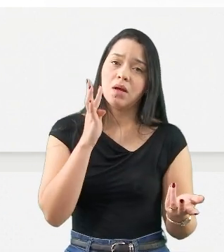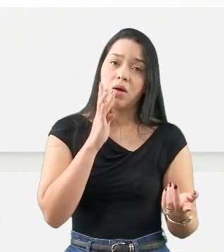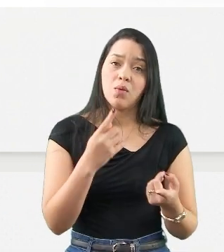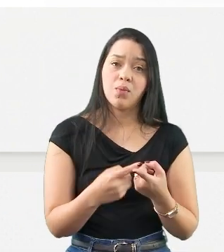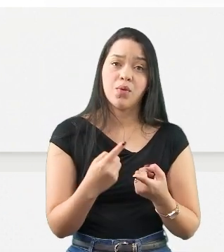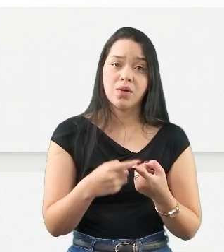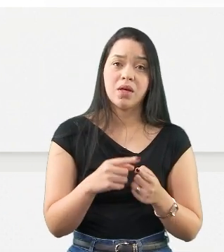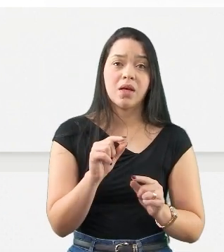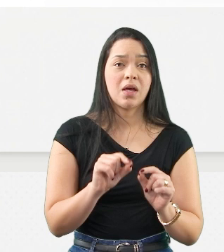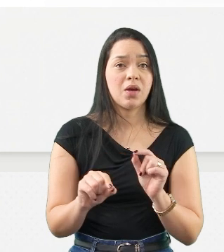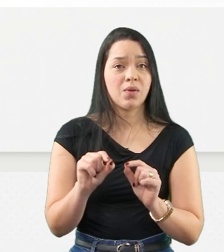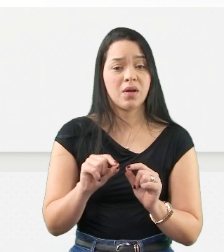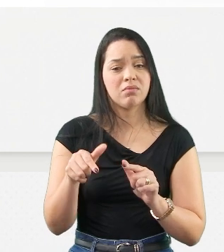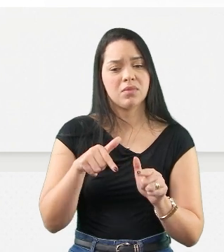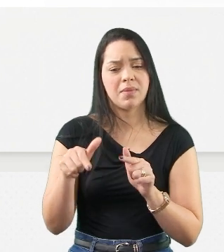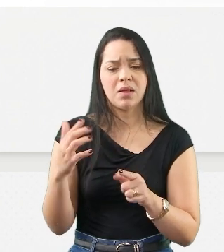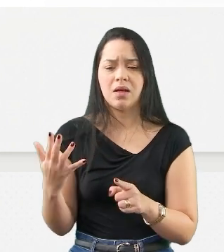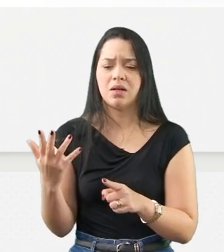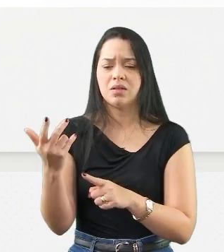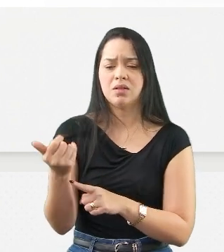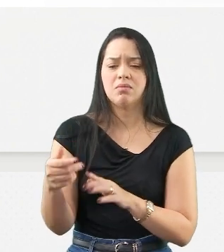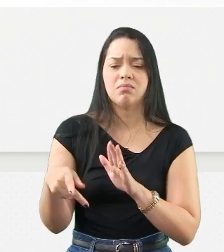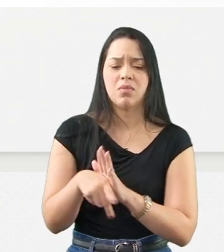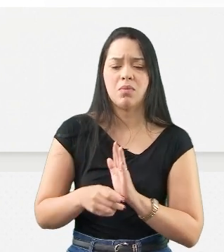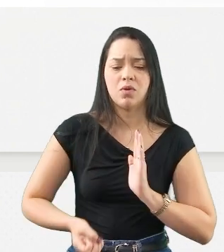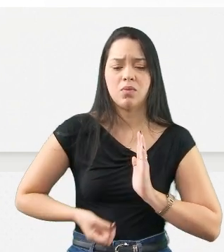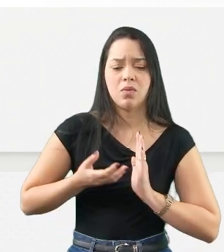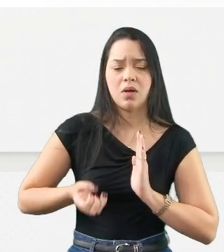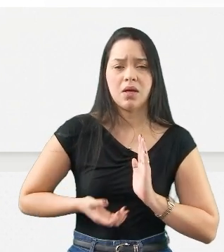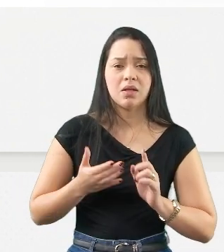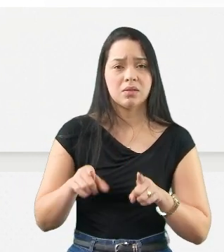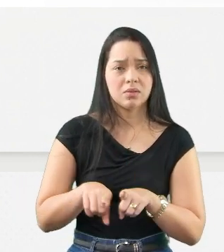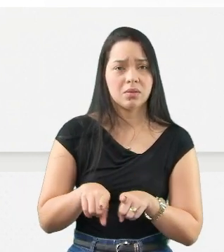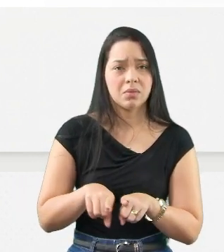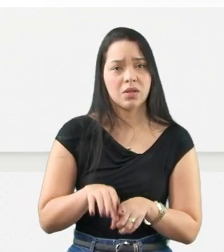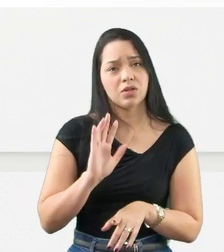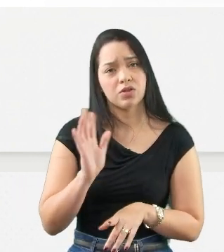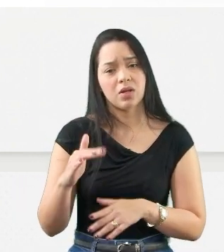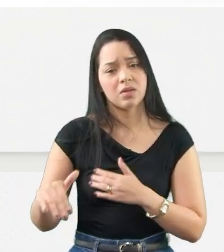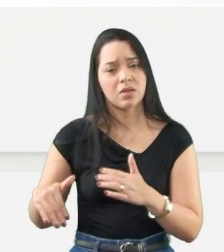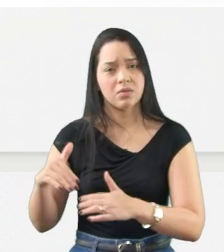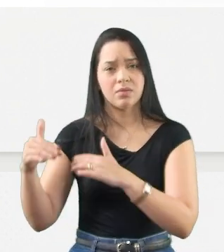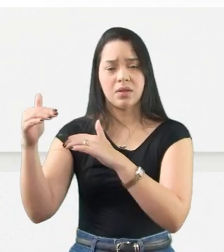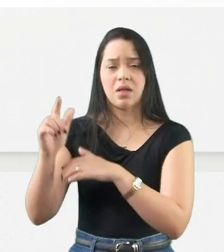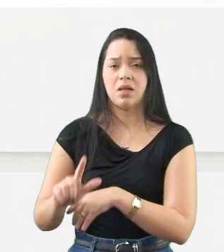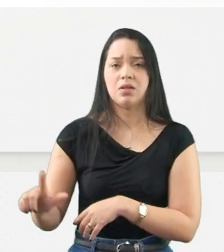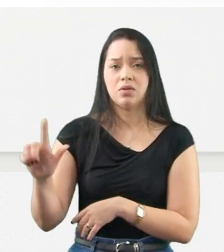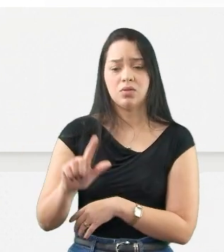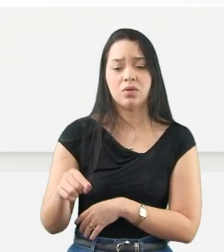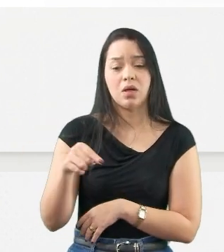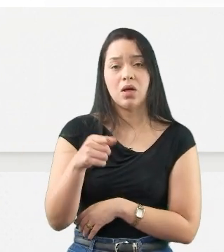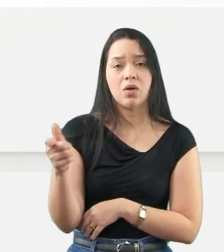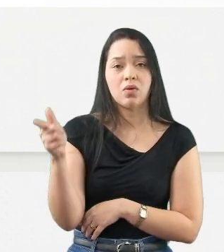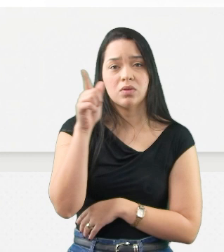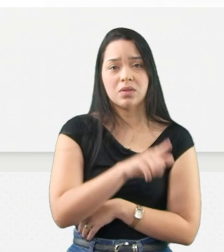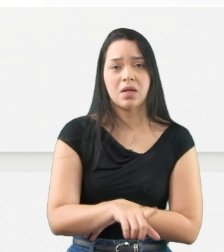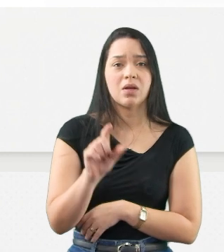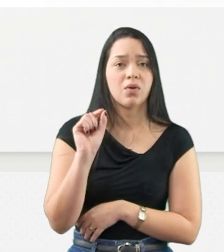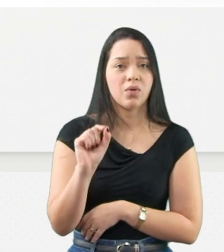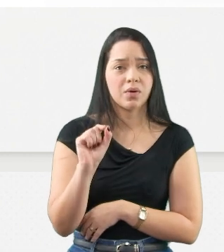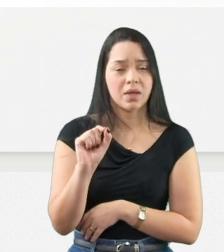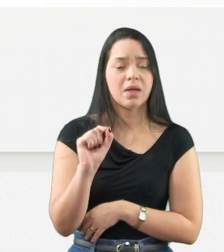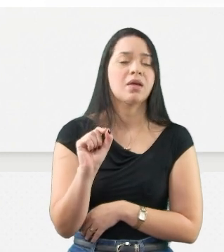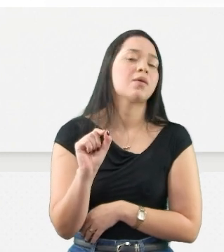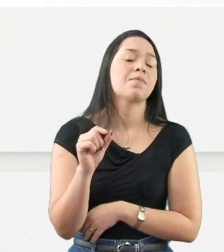um trabalho artístico, né, do poeta, do autor, que quando está construindo a literatura, ele consegue